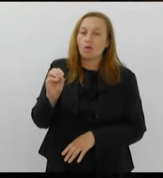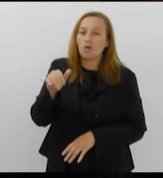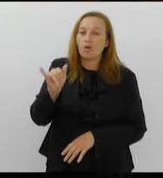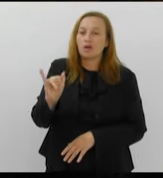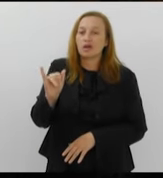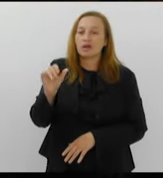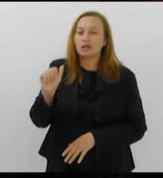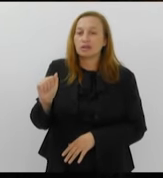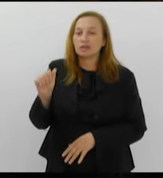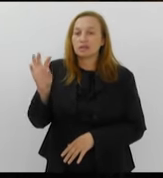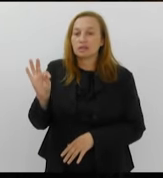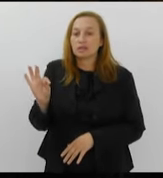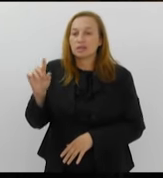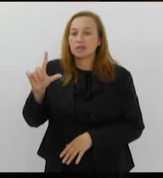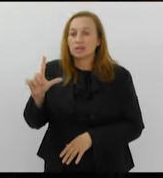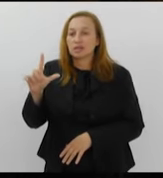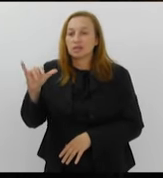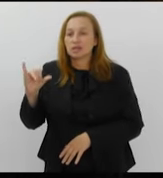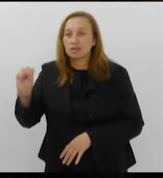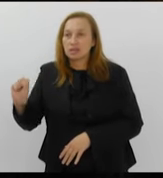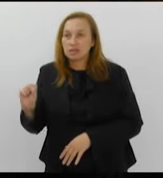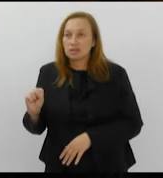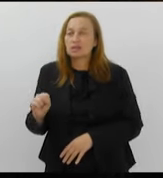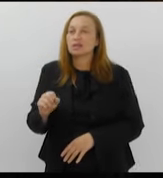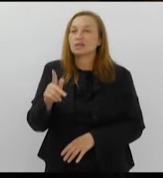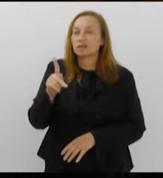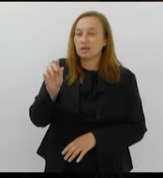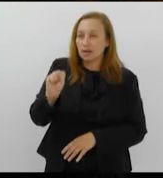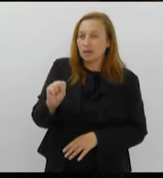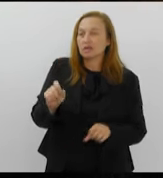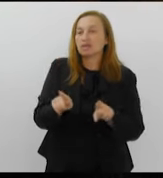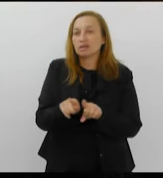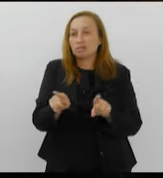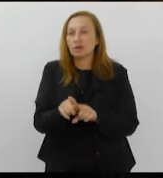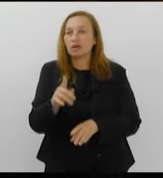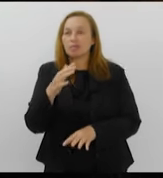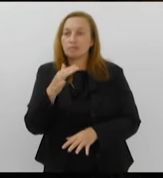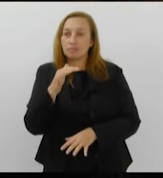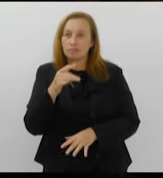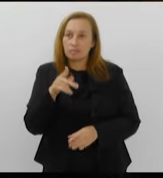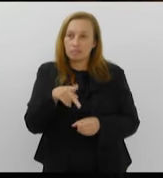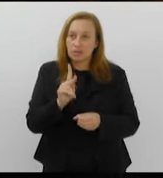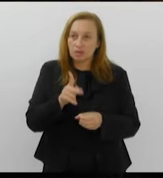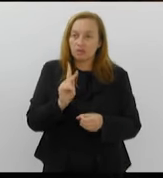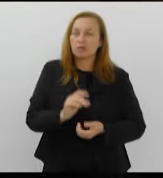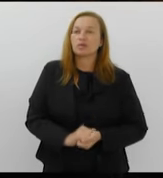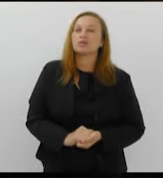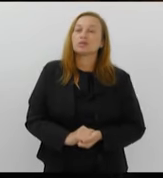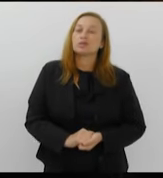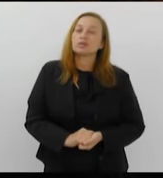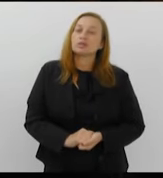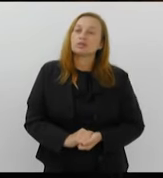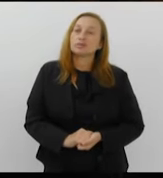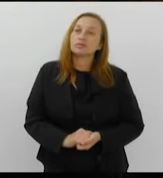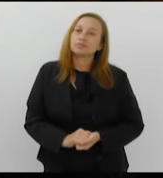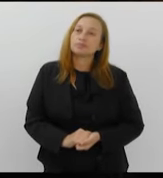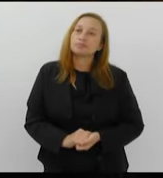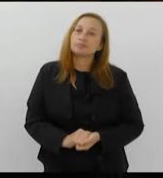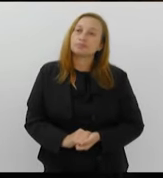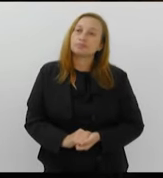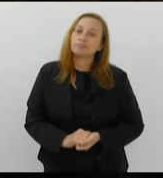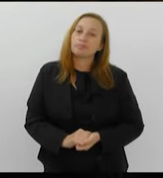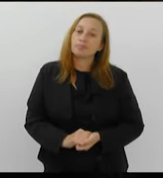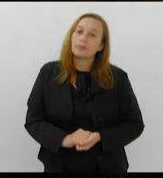de petróleo, fundamentalmente, e um pouco também de gás. A gente não pode naturalizar